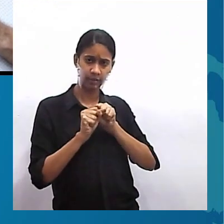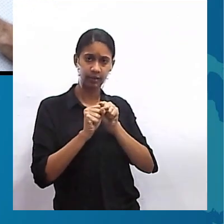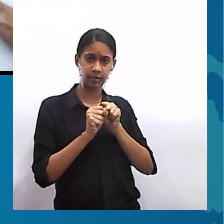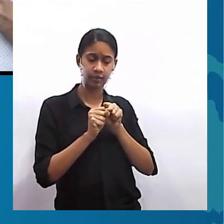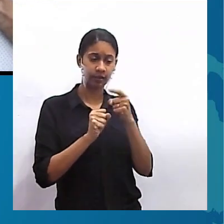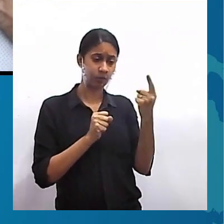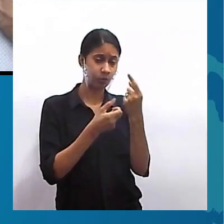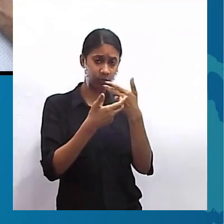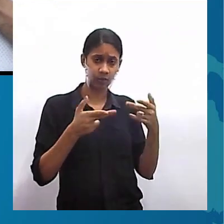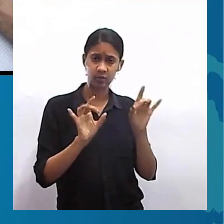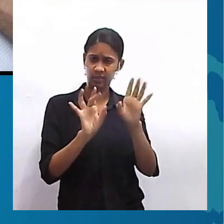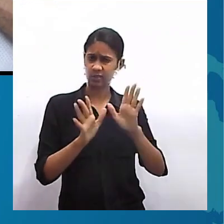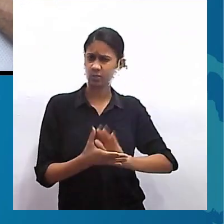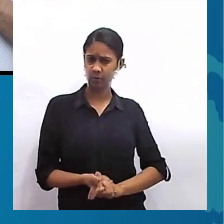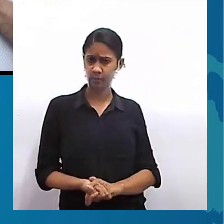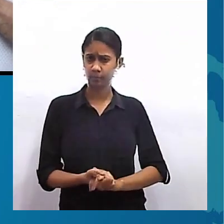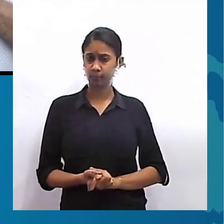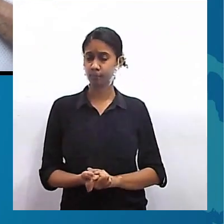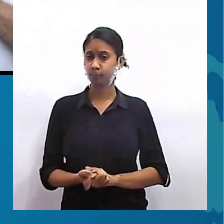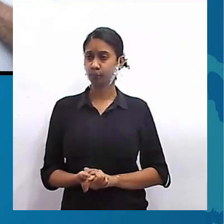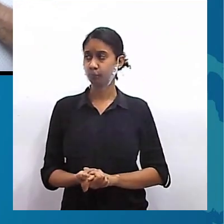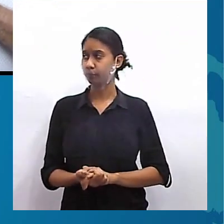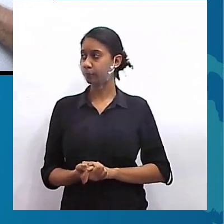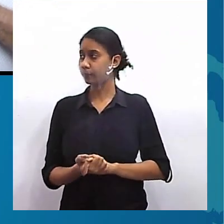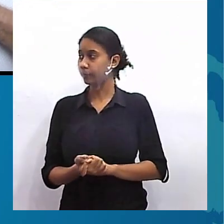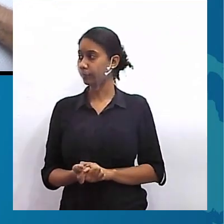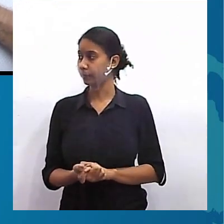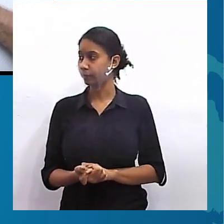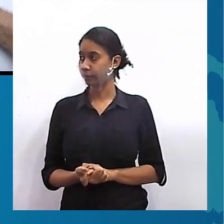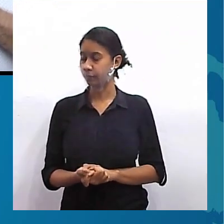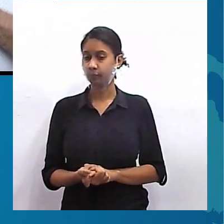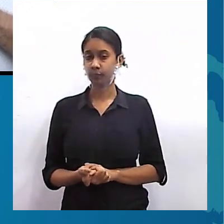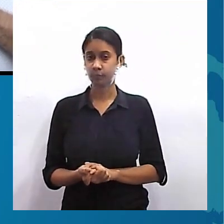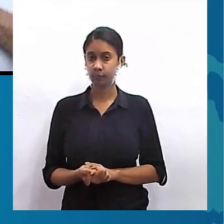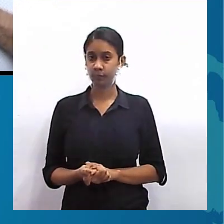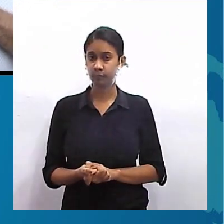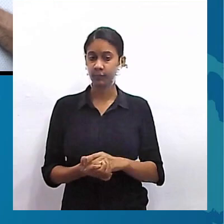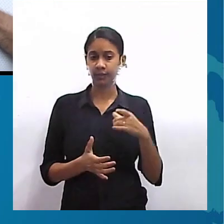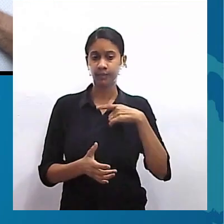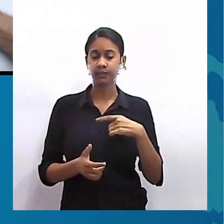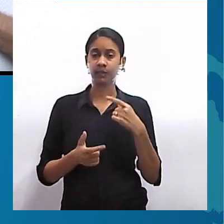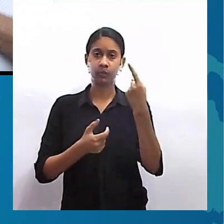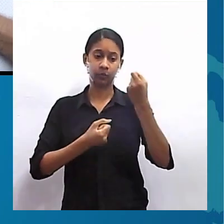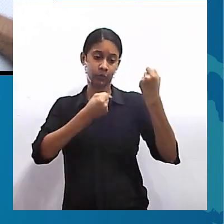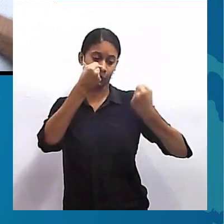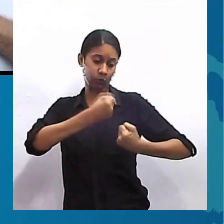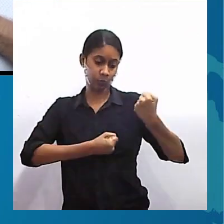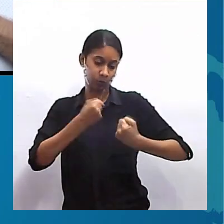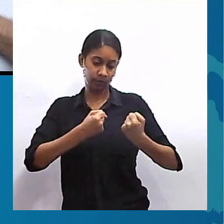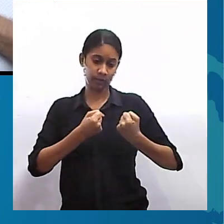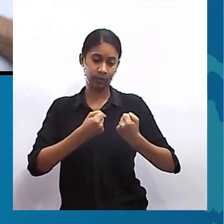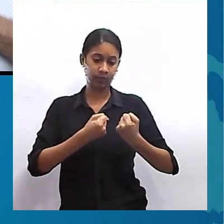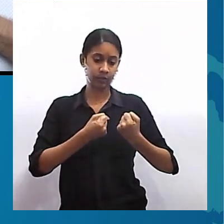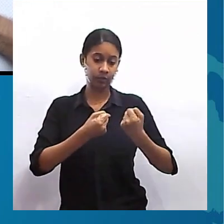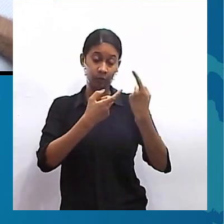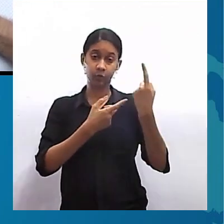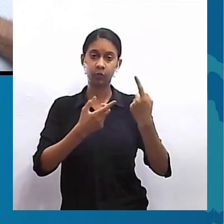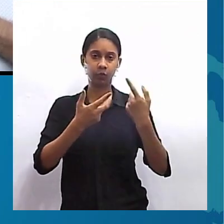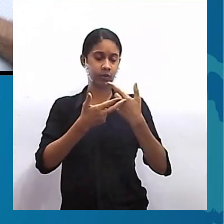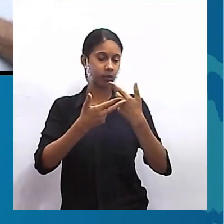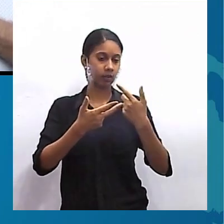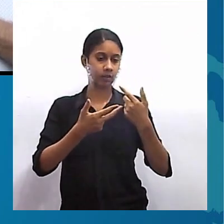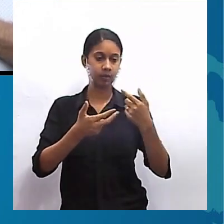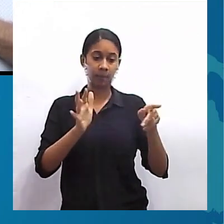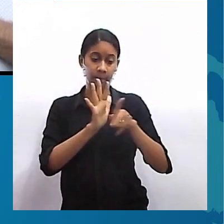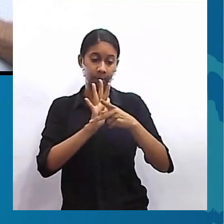de elétrico. Vamos receber um carro do cliente Motorola, um carro do cliente Apple, um carro